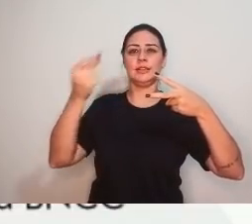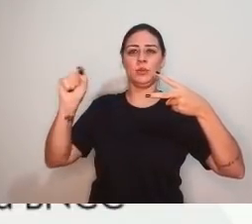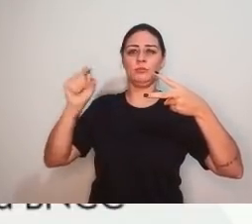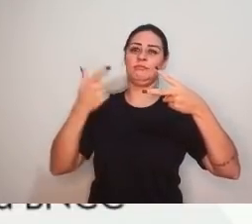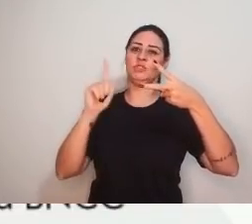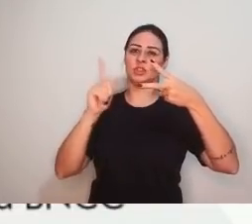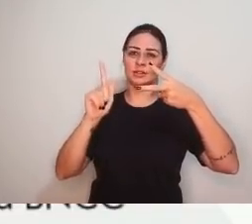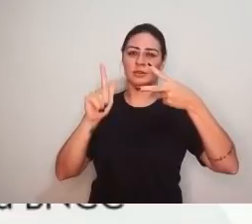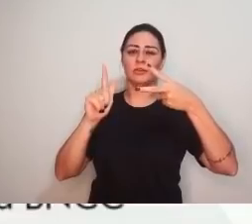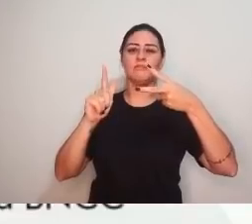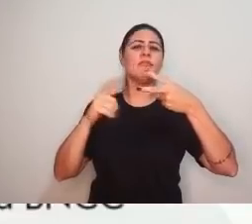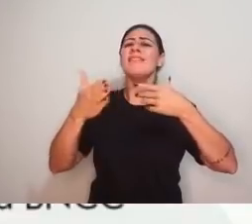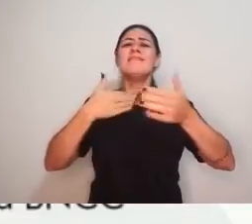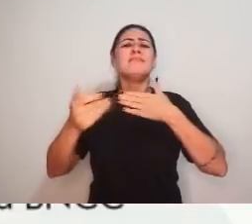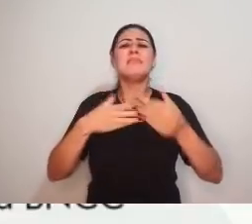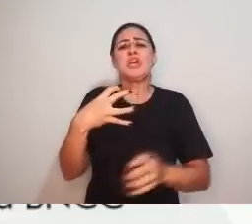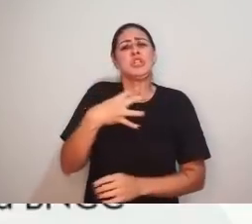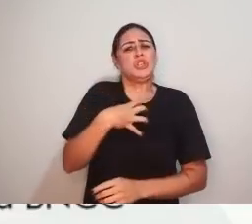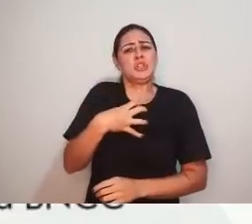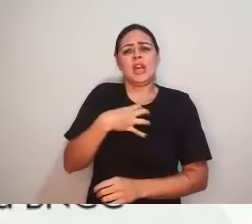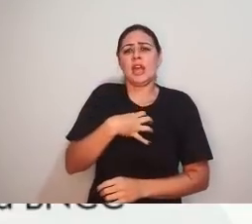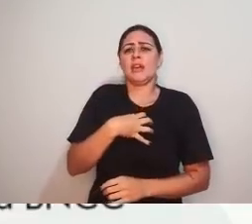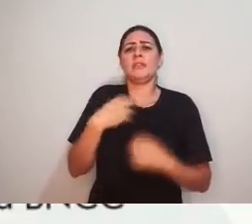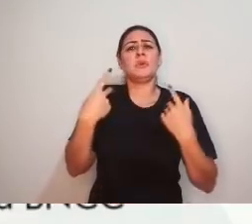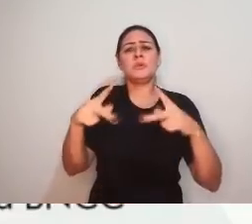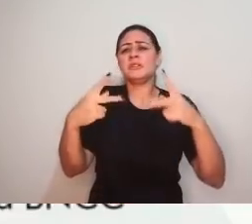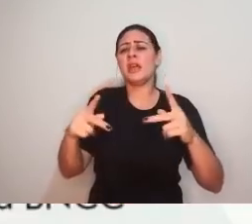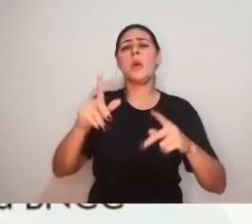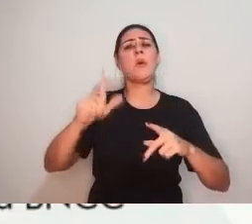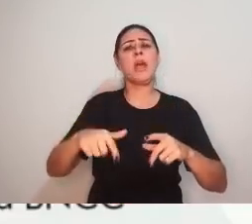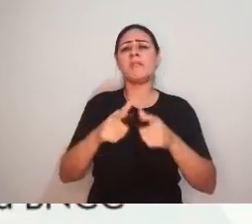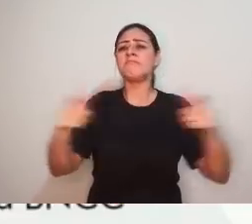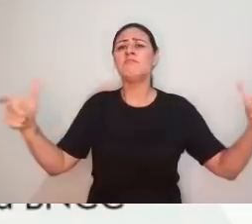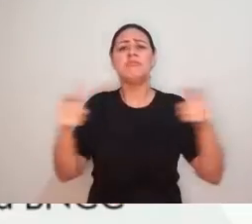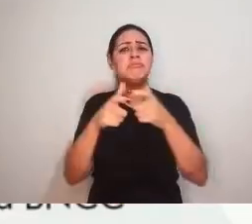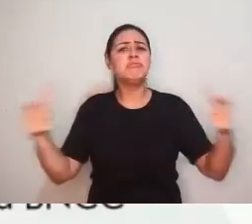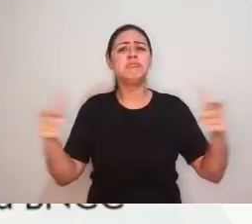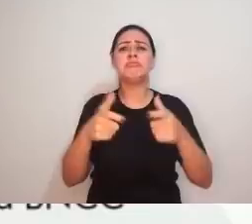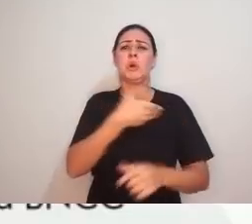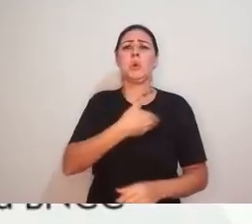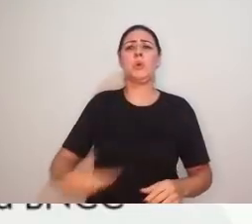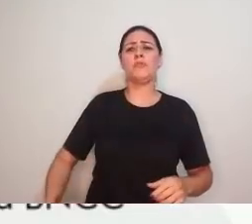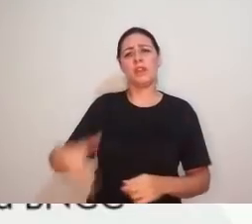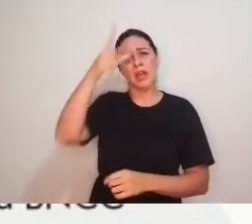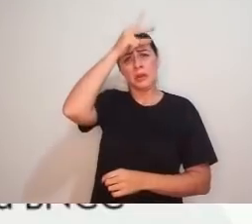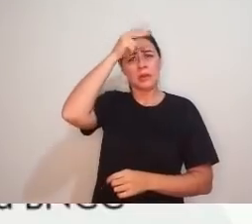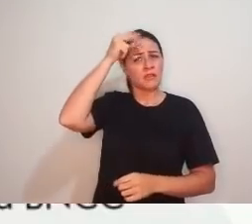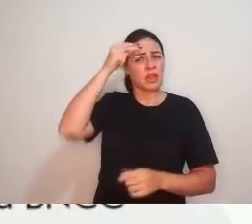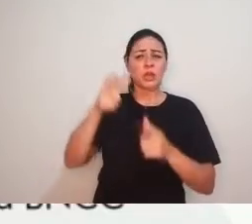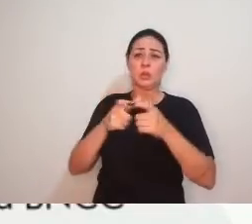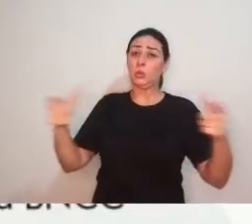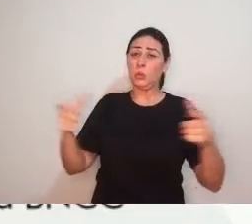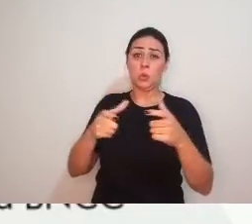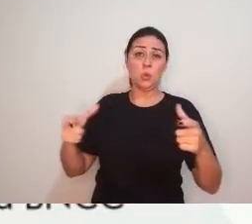Independentemente do que se atua e como se atua, seja a rede de ensino, o tamanho que for, e a